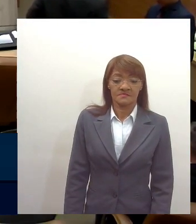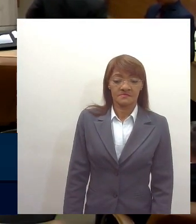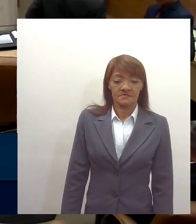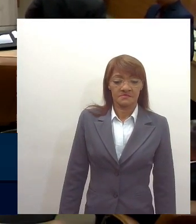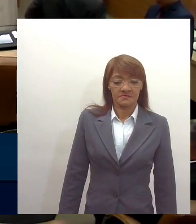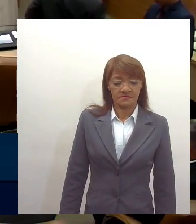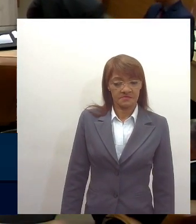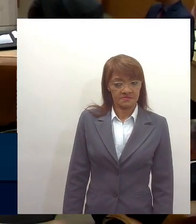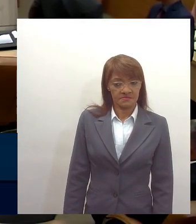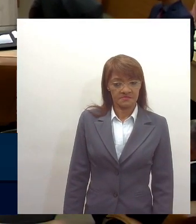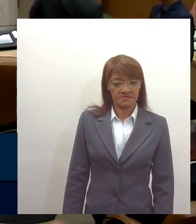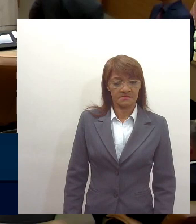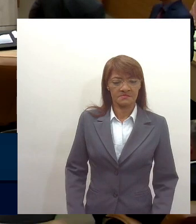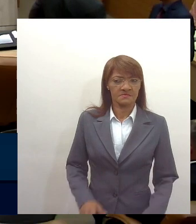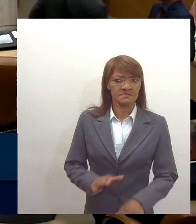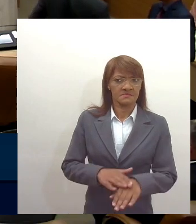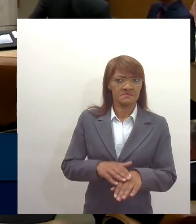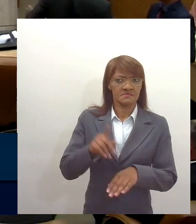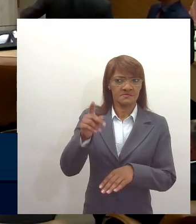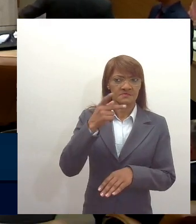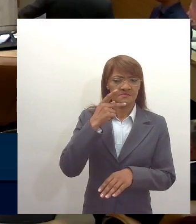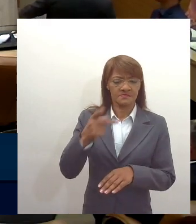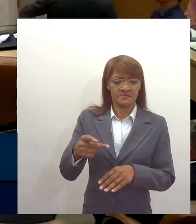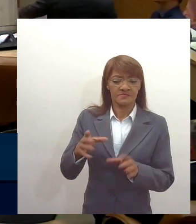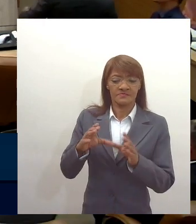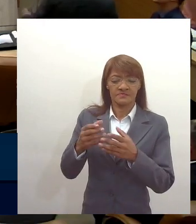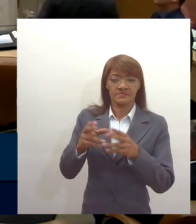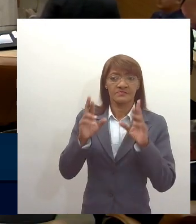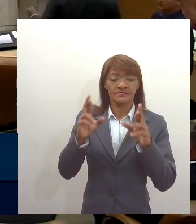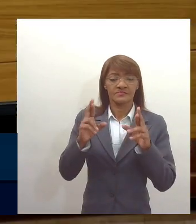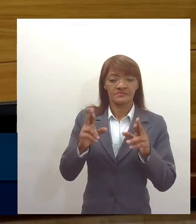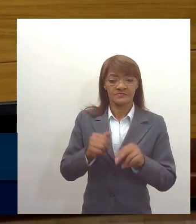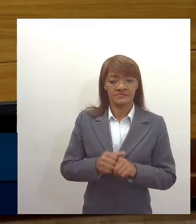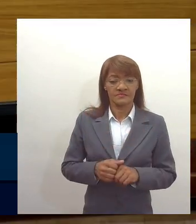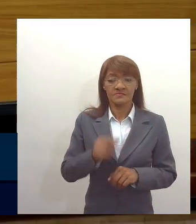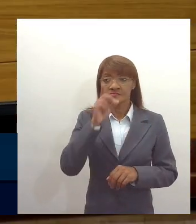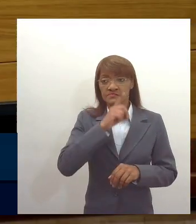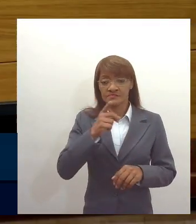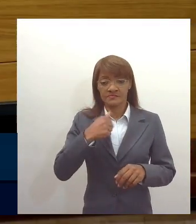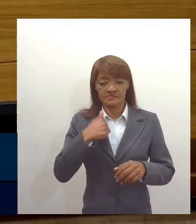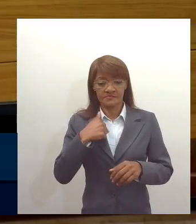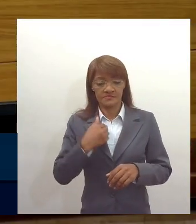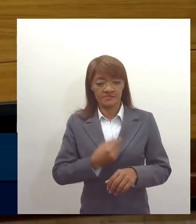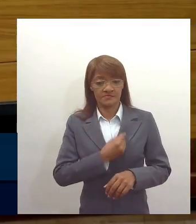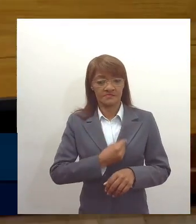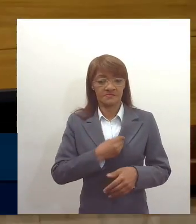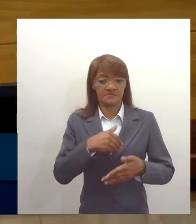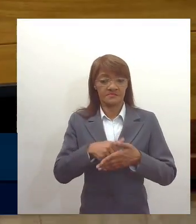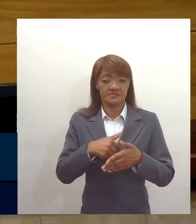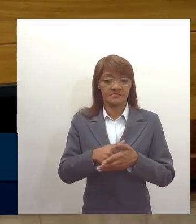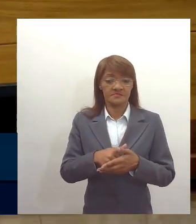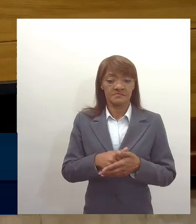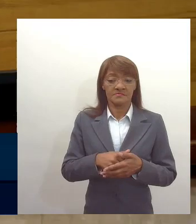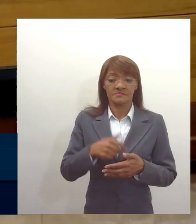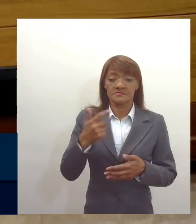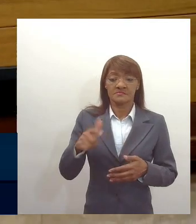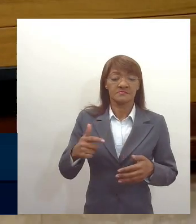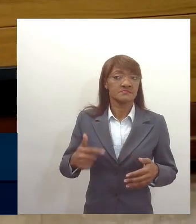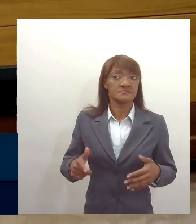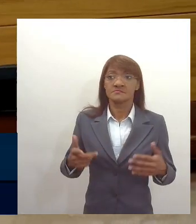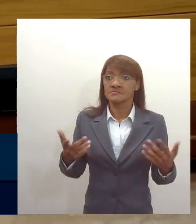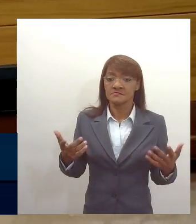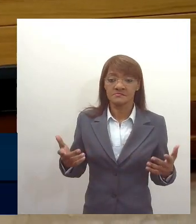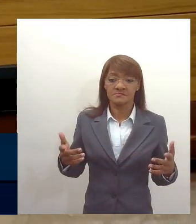organizadas. Eu fui para o jogo no domingo e você não vê mais aquele espetáculo entre as torcidas, né? Aquelas bandeiras, as charangas, que era